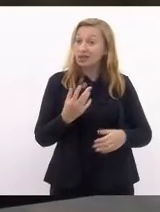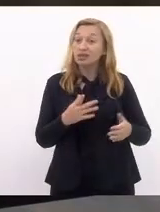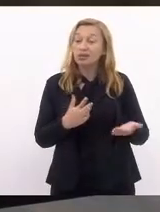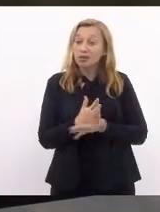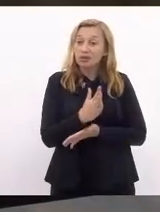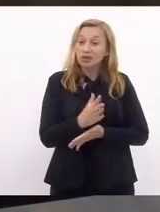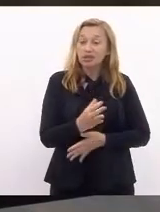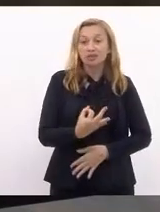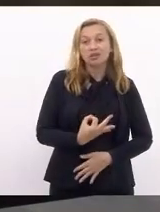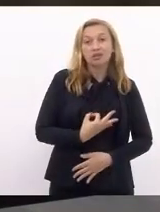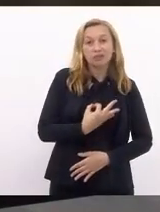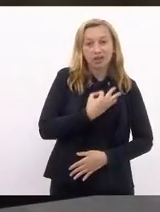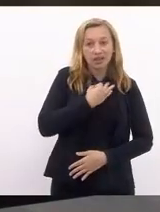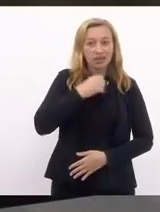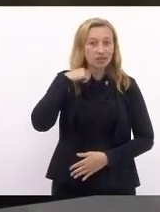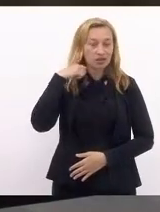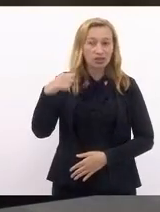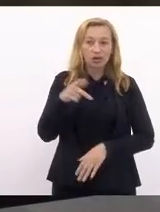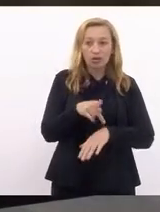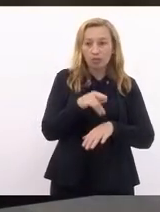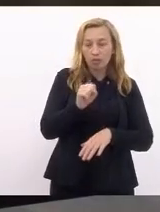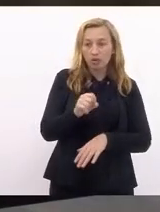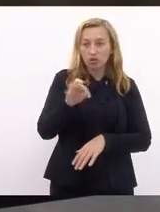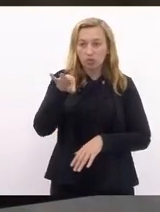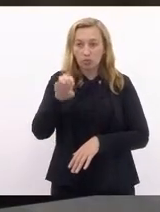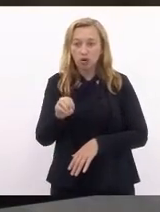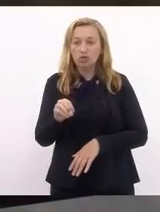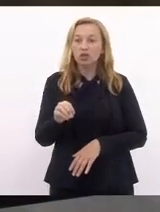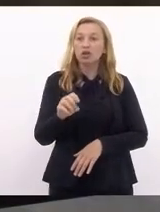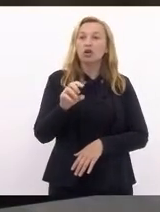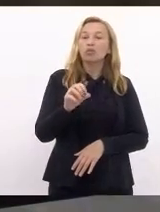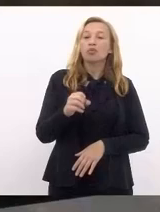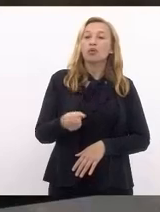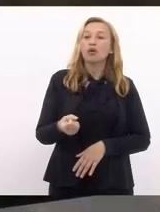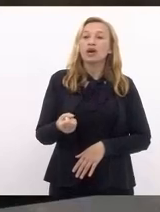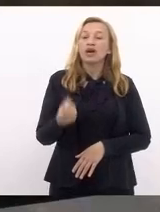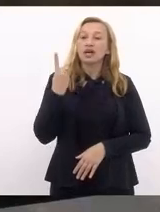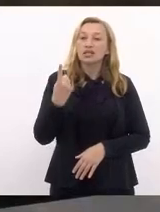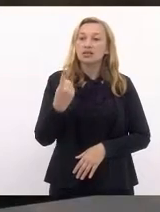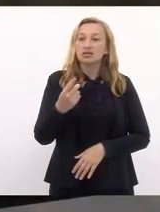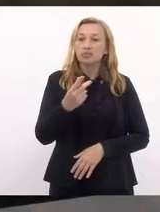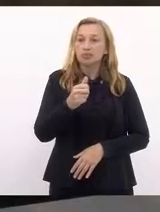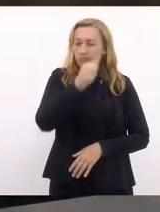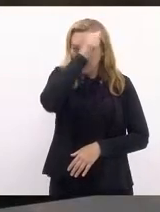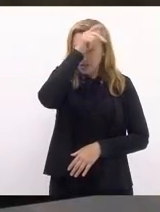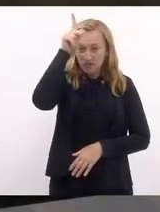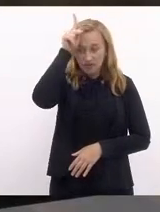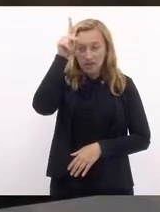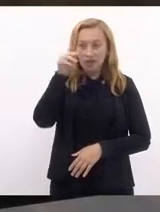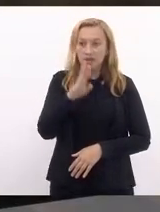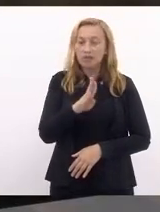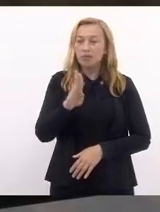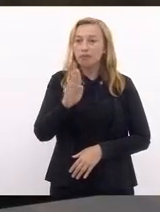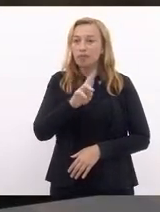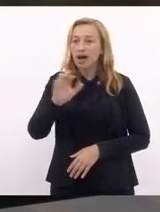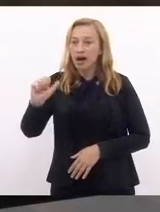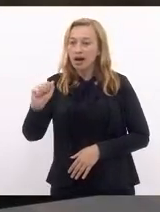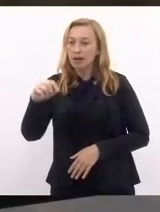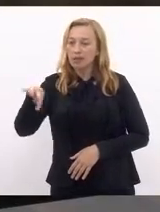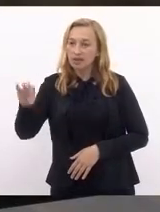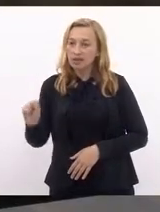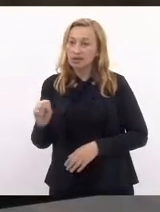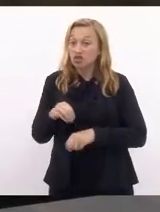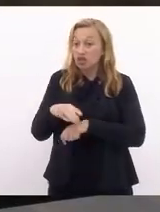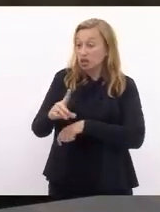provação da medalha Tiradentes forte morta em províncio ex-prefeito de Barra Mansa porque é uma indicação